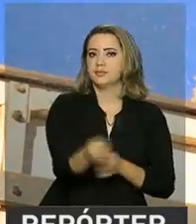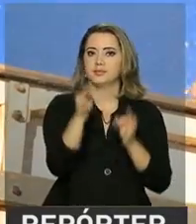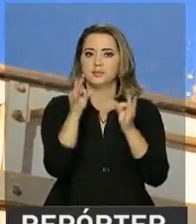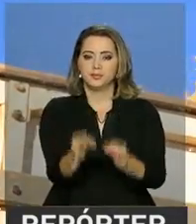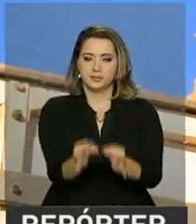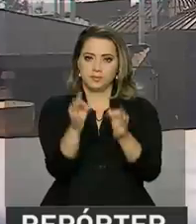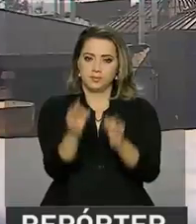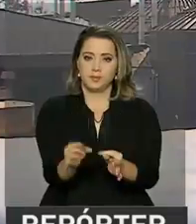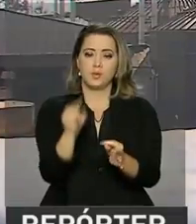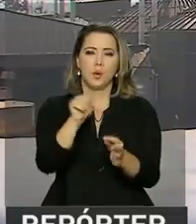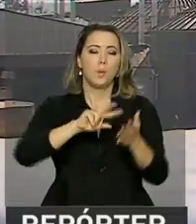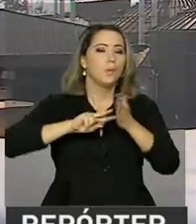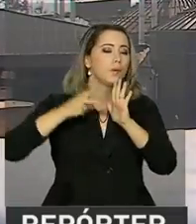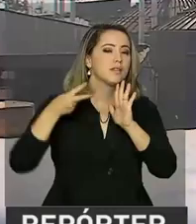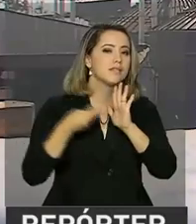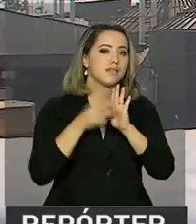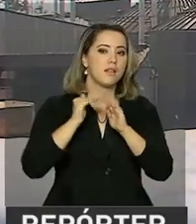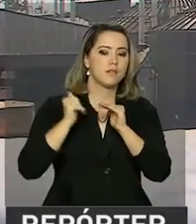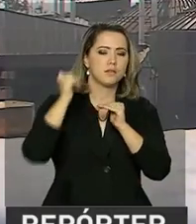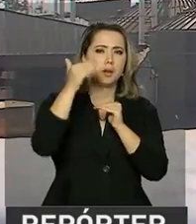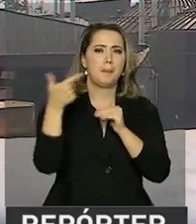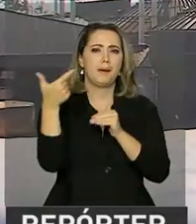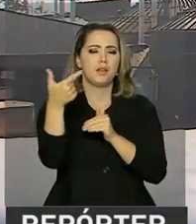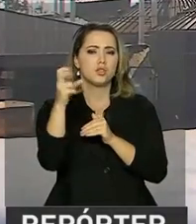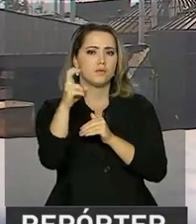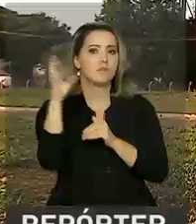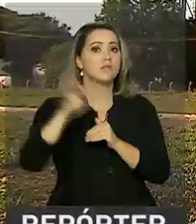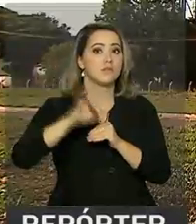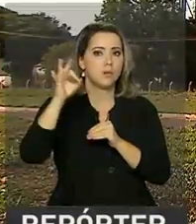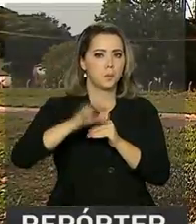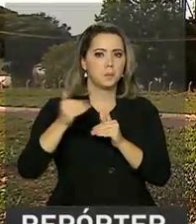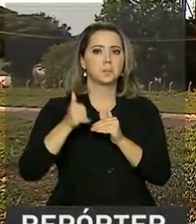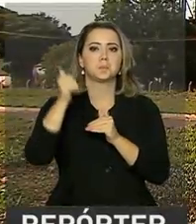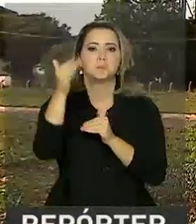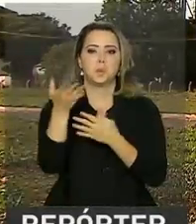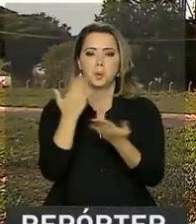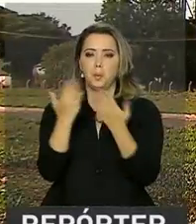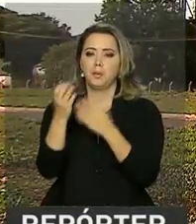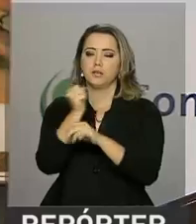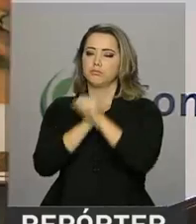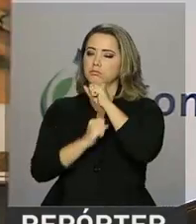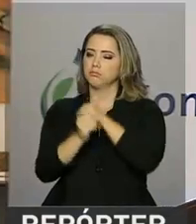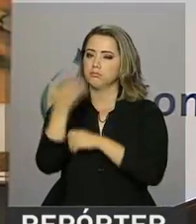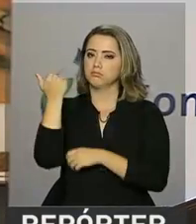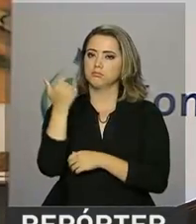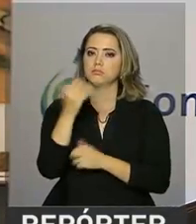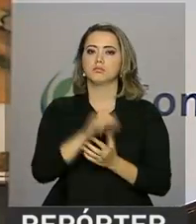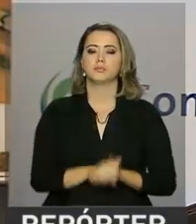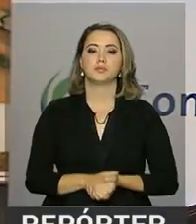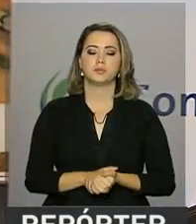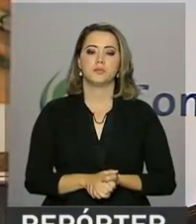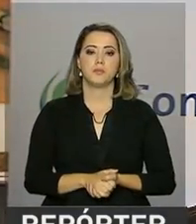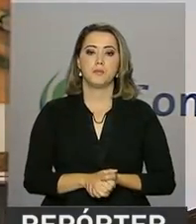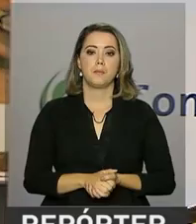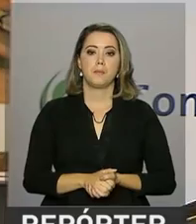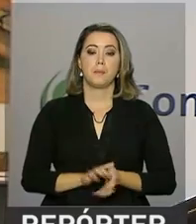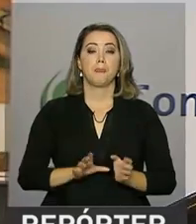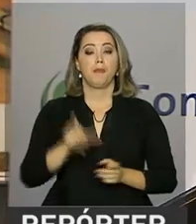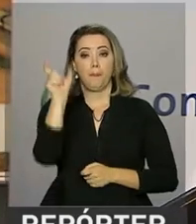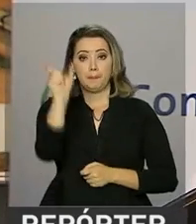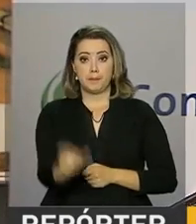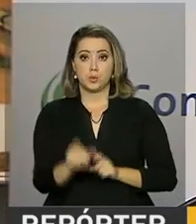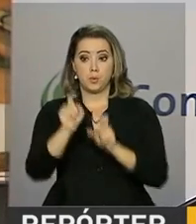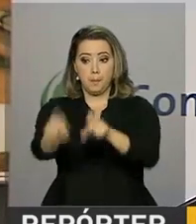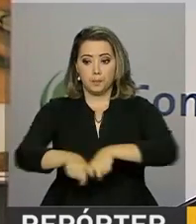toneladas O que representa um aumento de mais de 25% em relação à safra anterior o produtor com a sua gestão com a sua